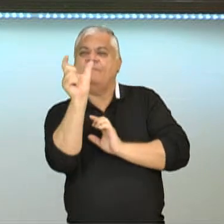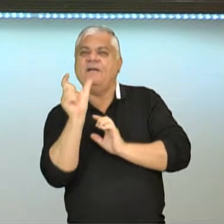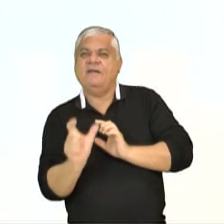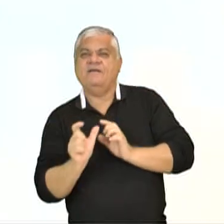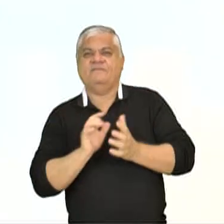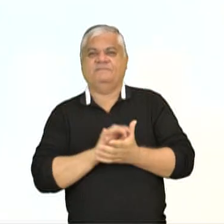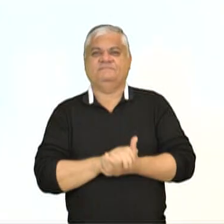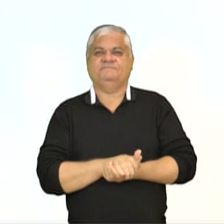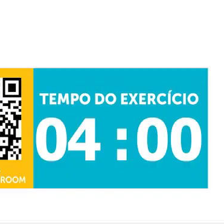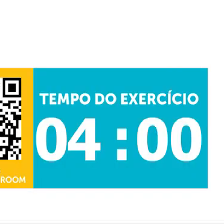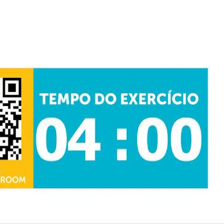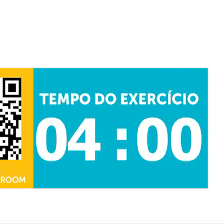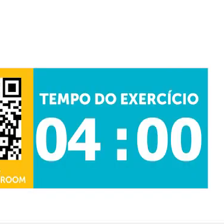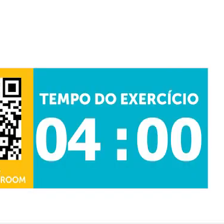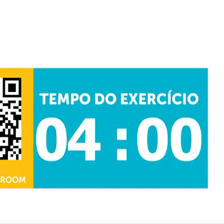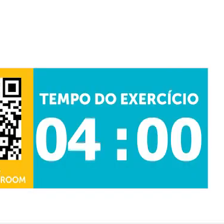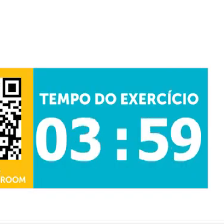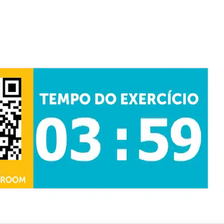comparando.